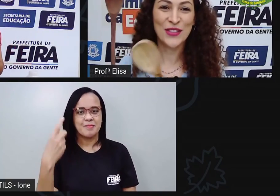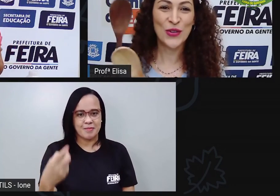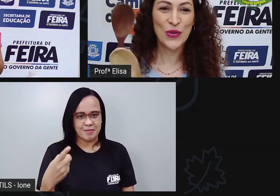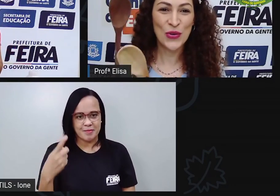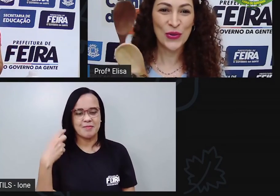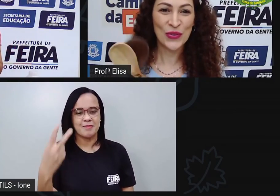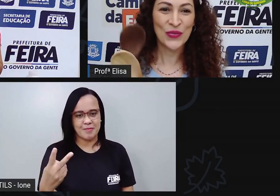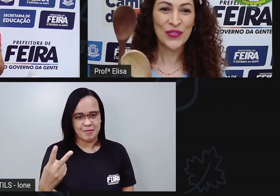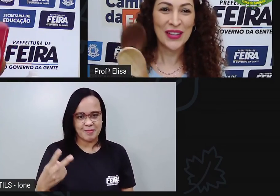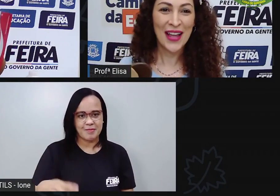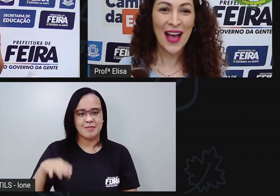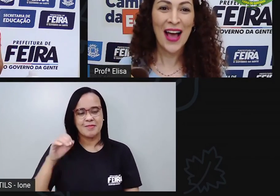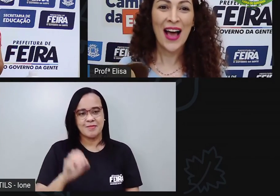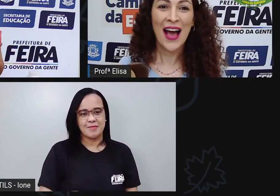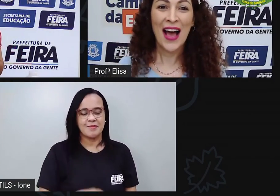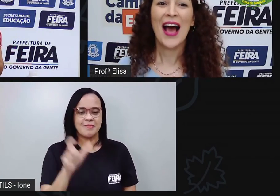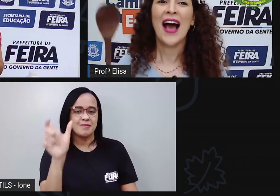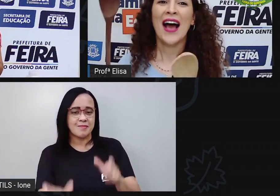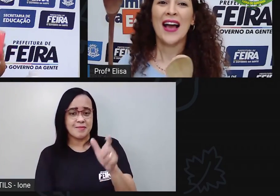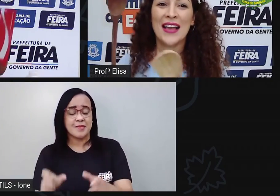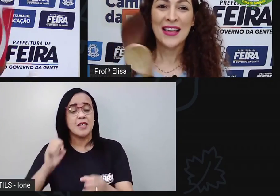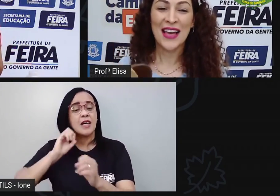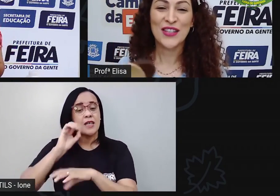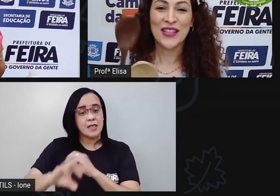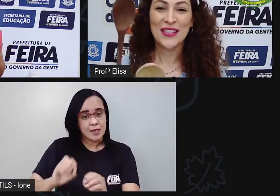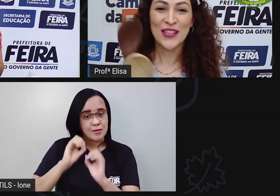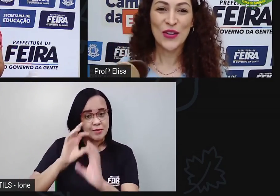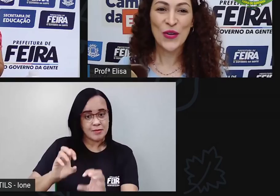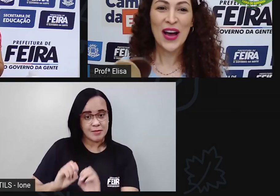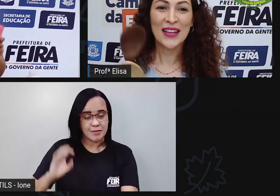gente ensinou a nadar